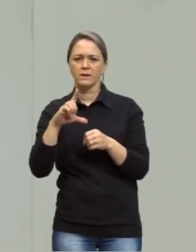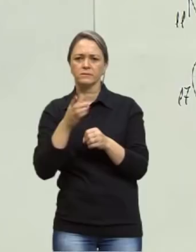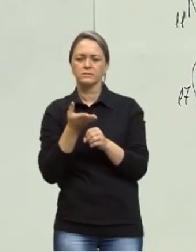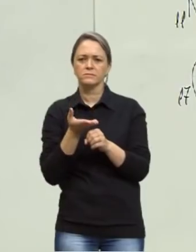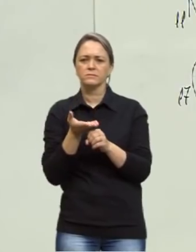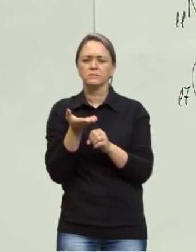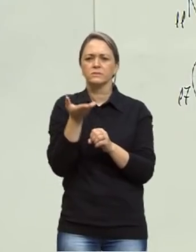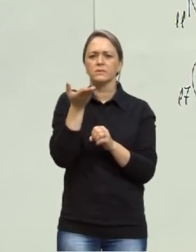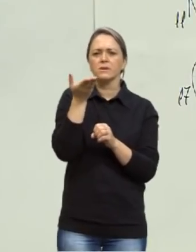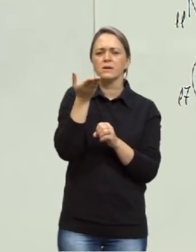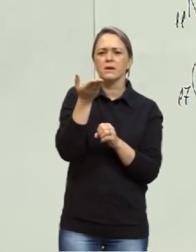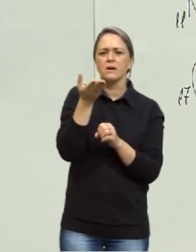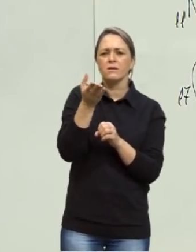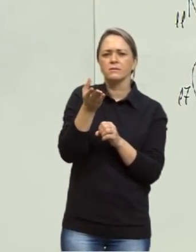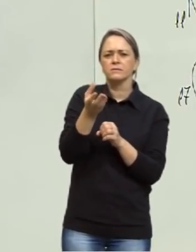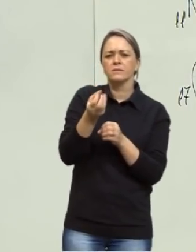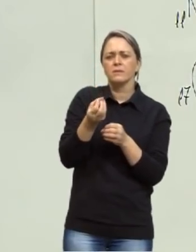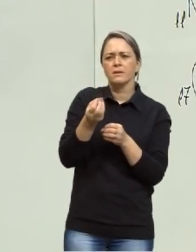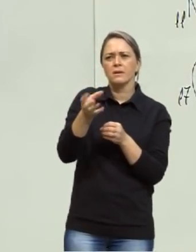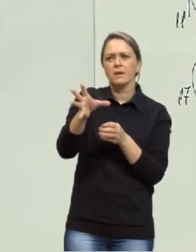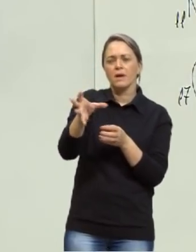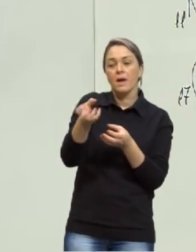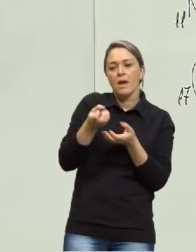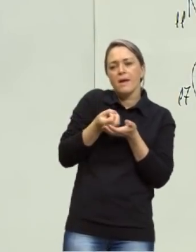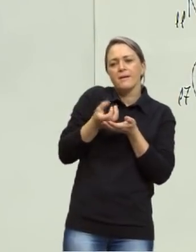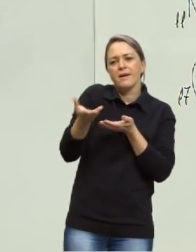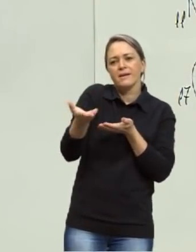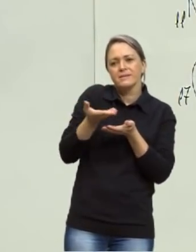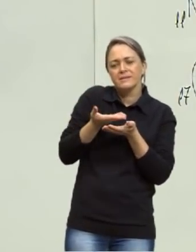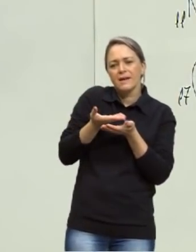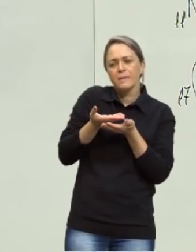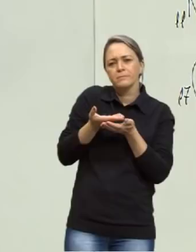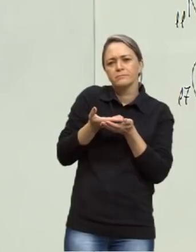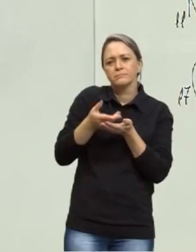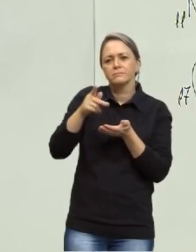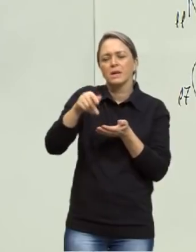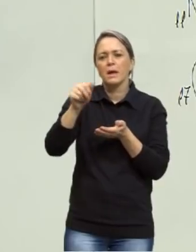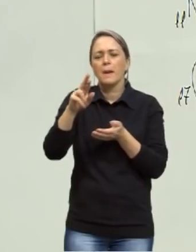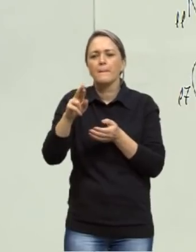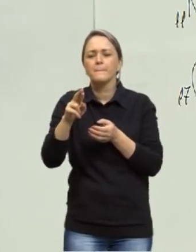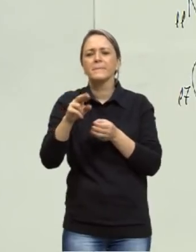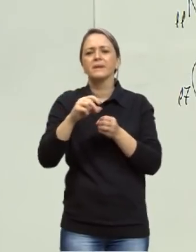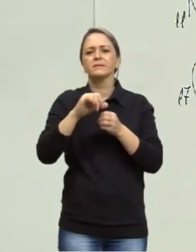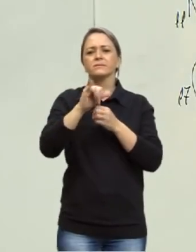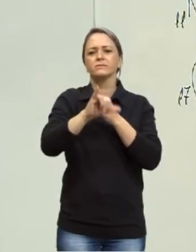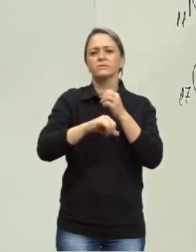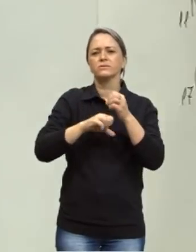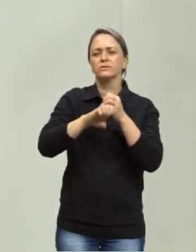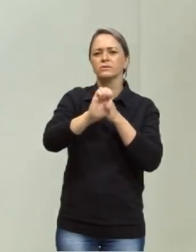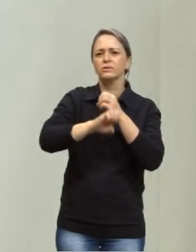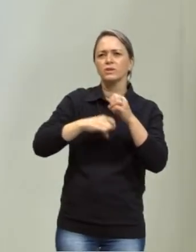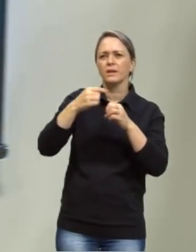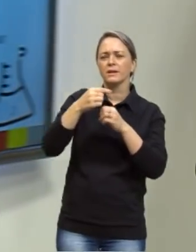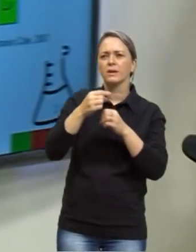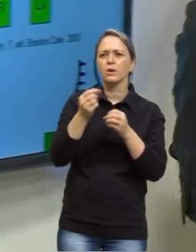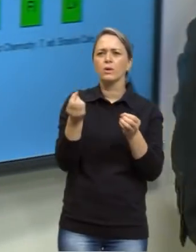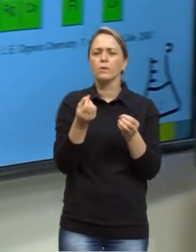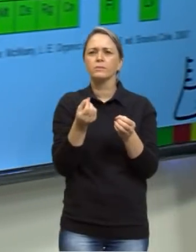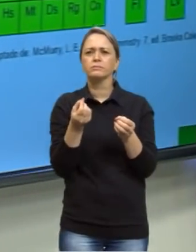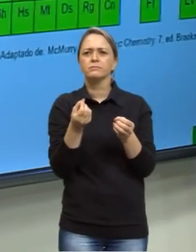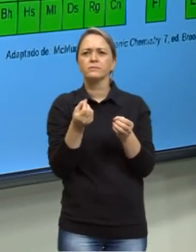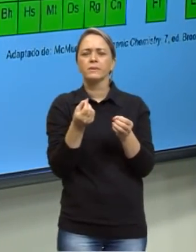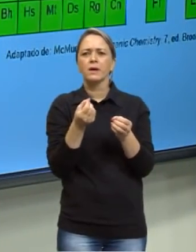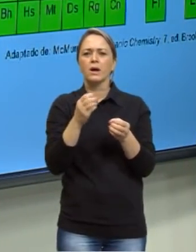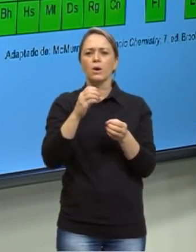uma alta afinidade eletrônica ou seja ele tem tendência a receber esse par de elétrons como é que eu vou representar isso daqui eu vou pegar o